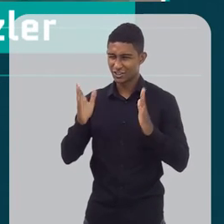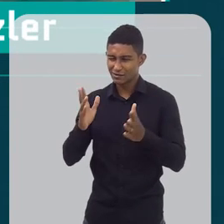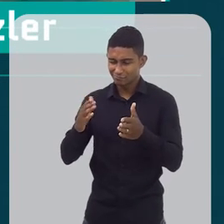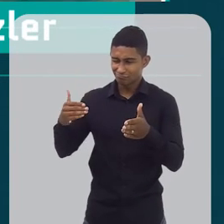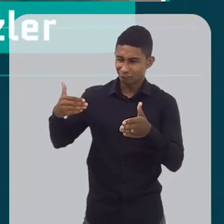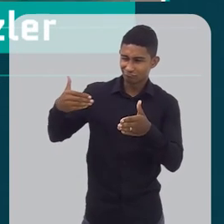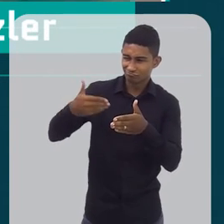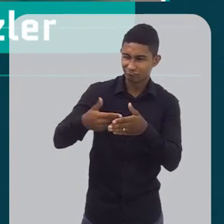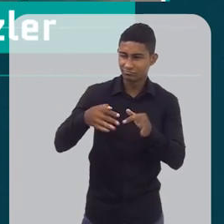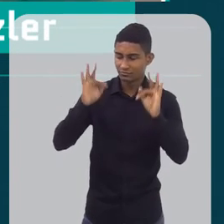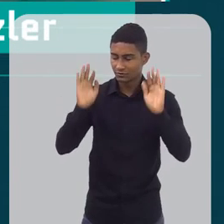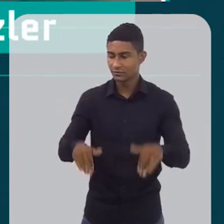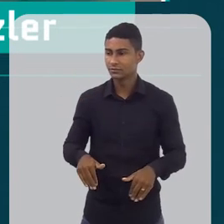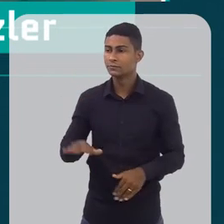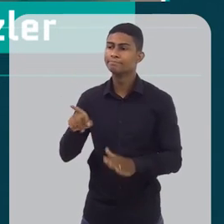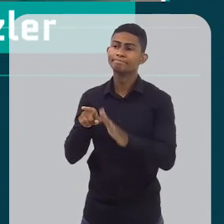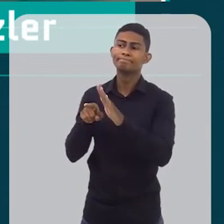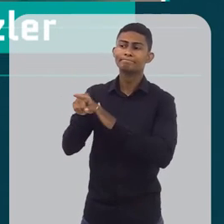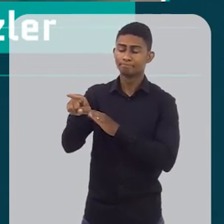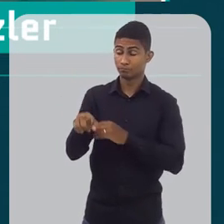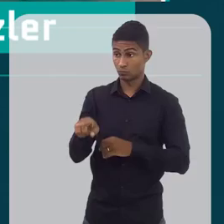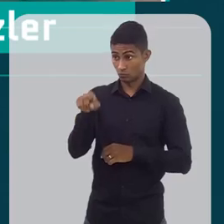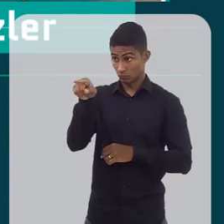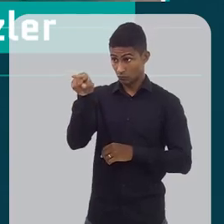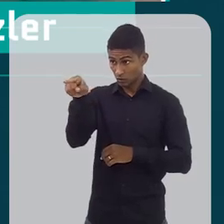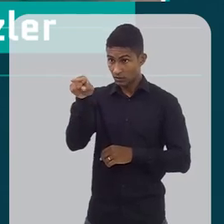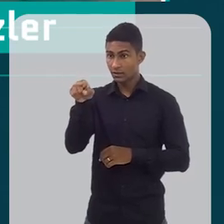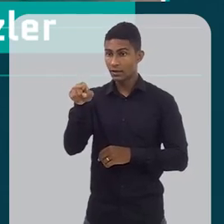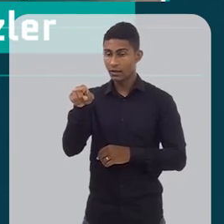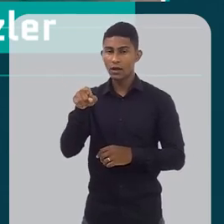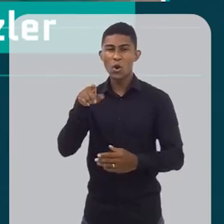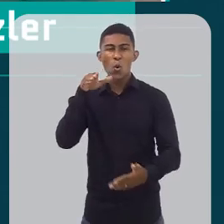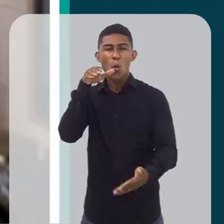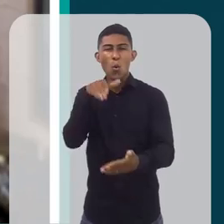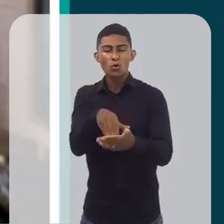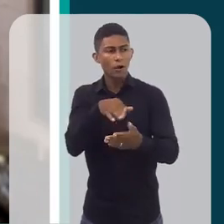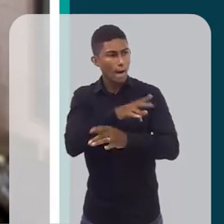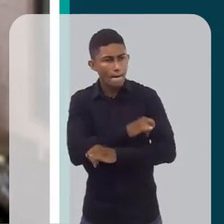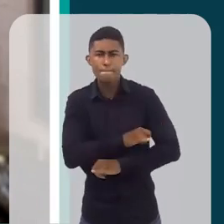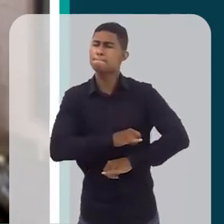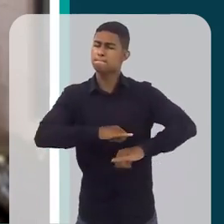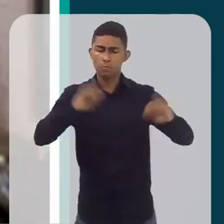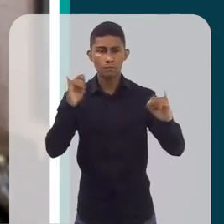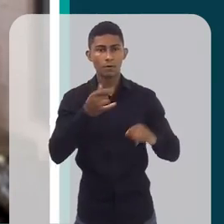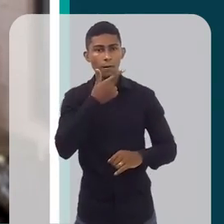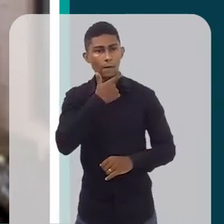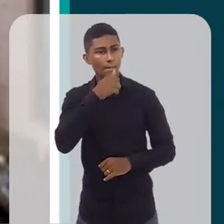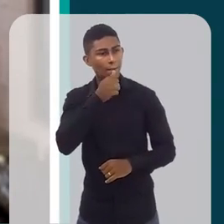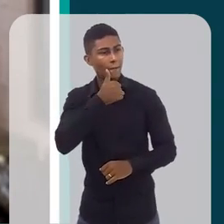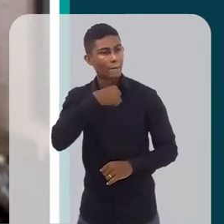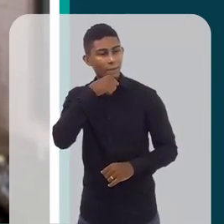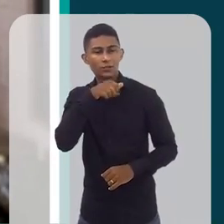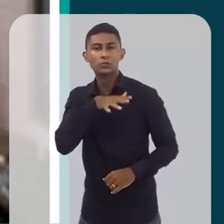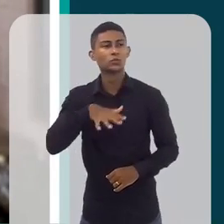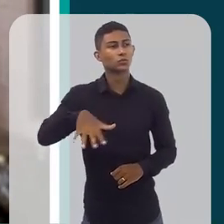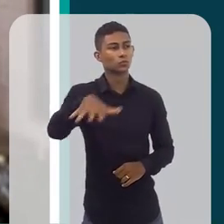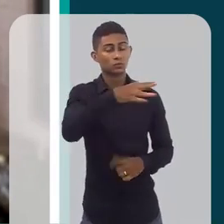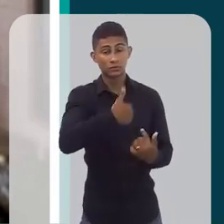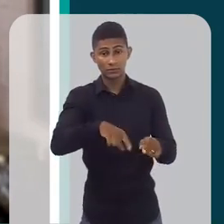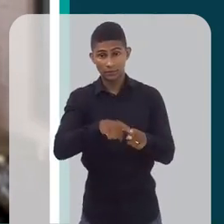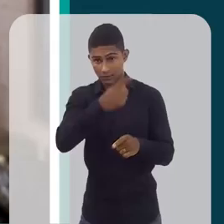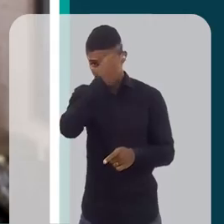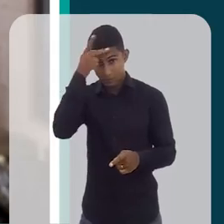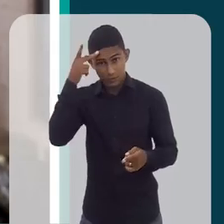gente fechar aqui, qual o recado que a senhora deixaria aí para os pais, para quem está